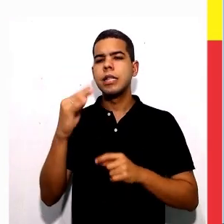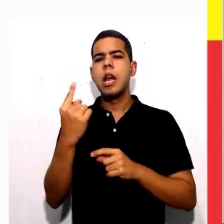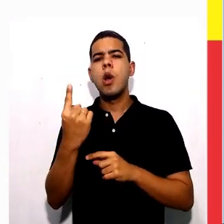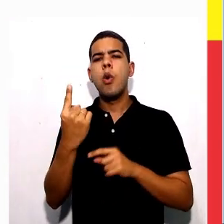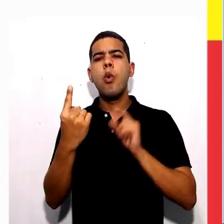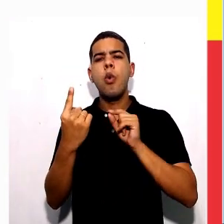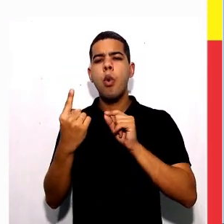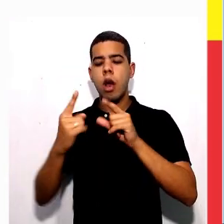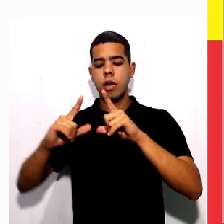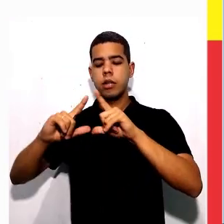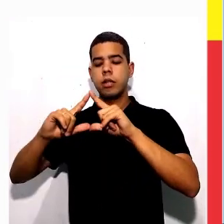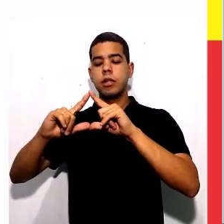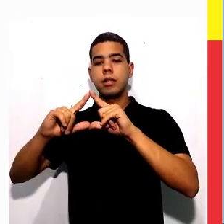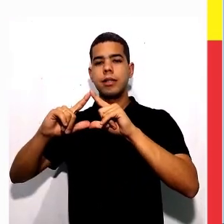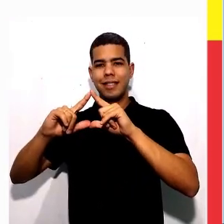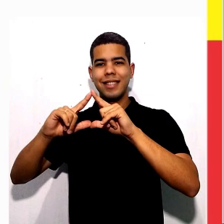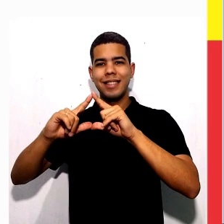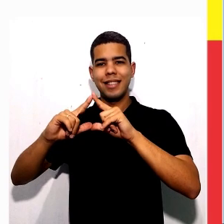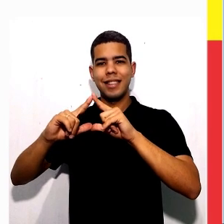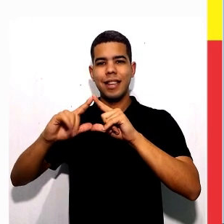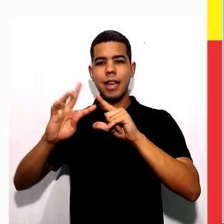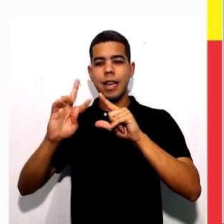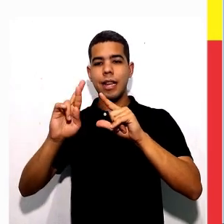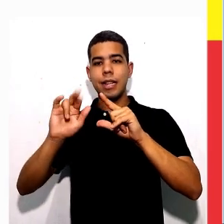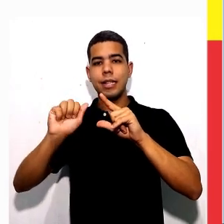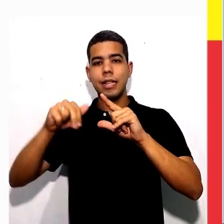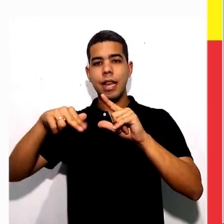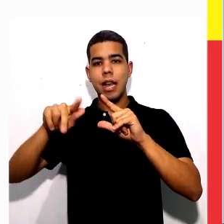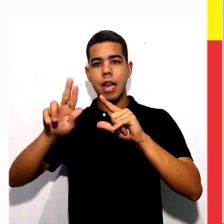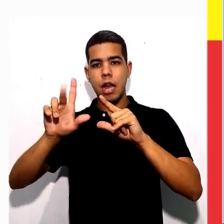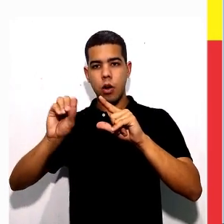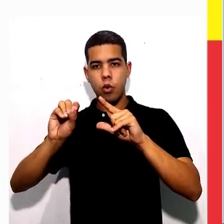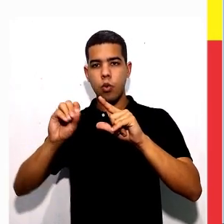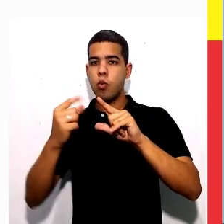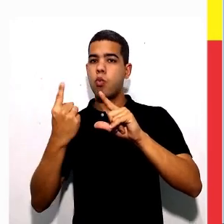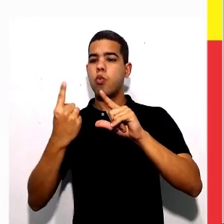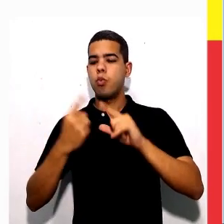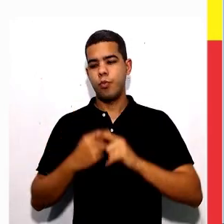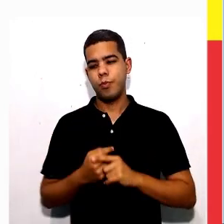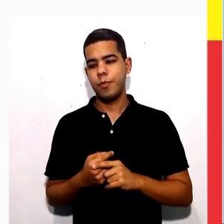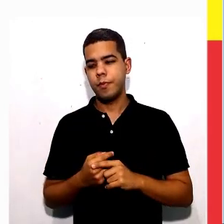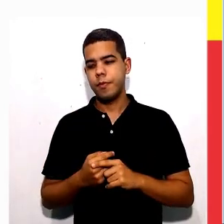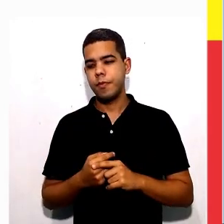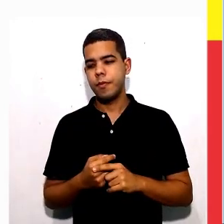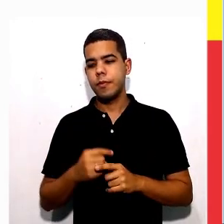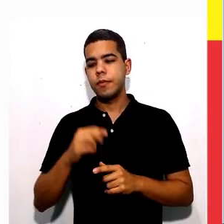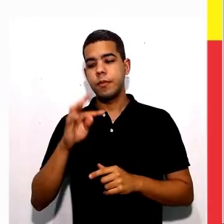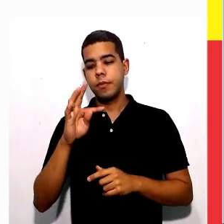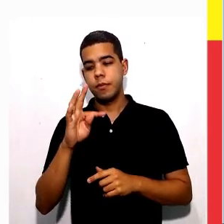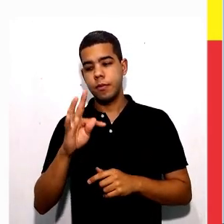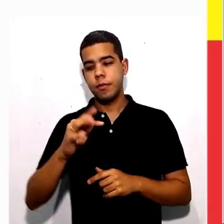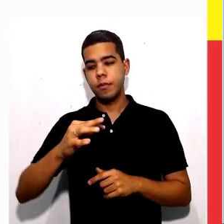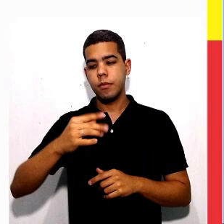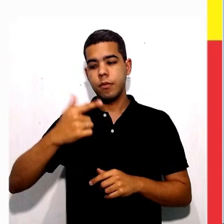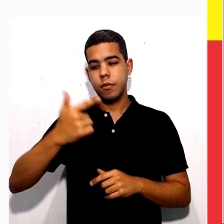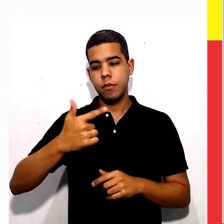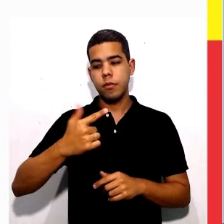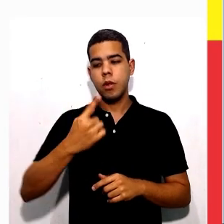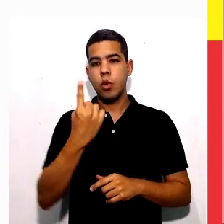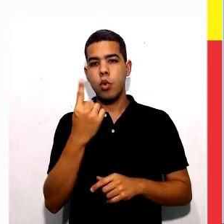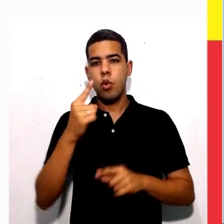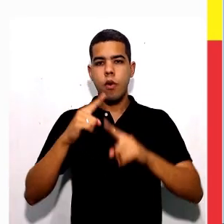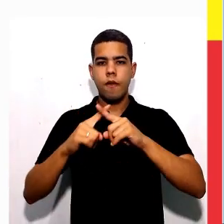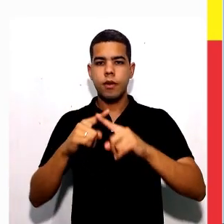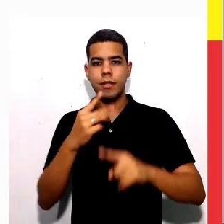1 tem um triângulo preto. O triângulo 2 tem 1 vezes 3, que nesse caso vai ser 3. O triângulo